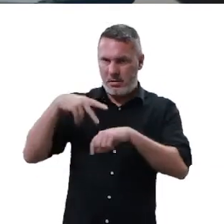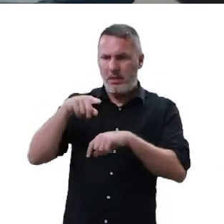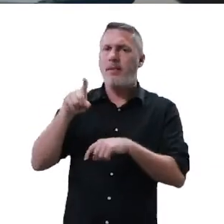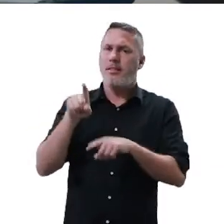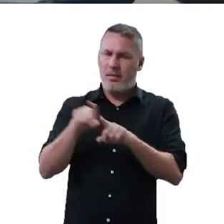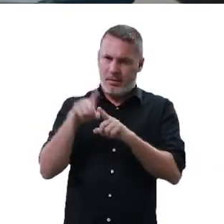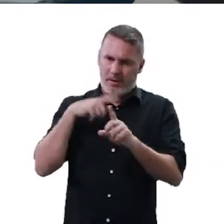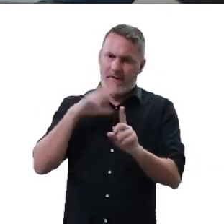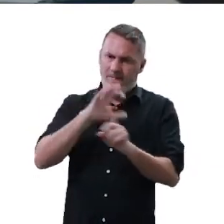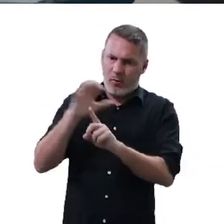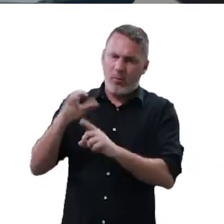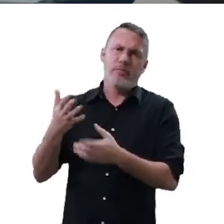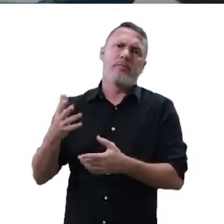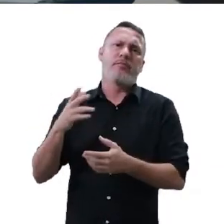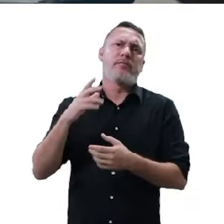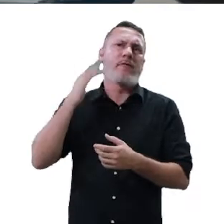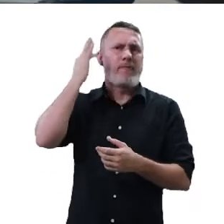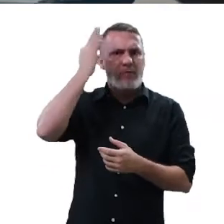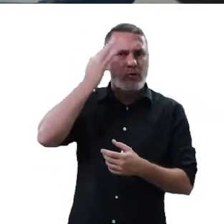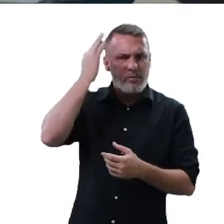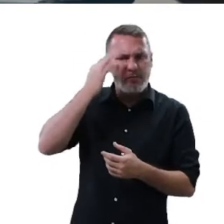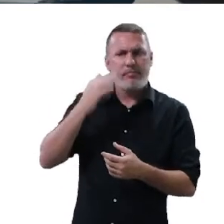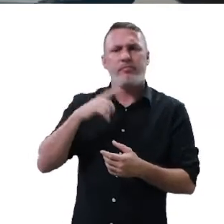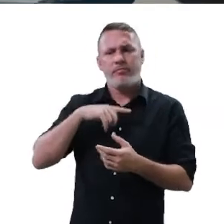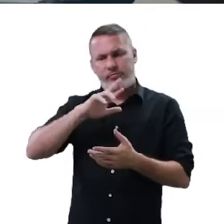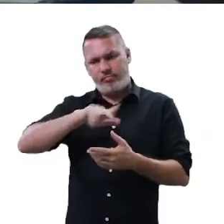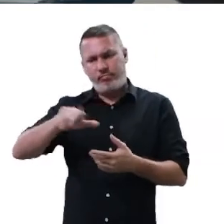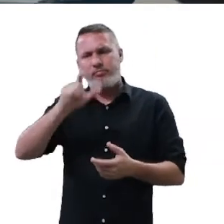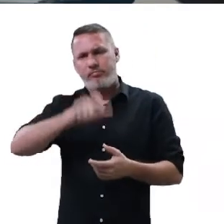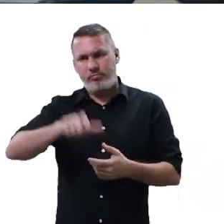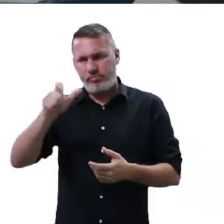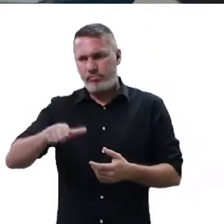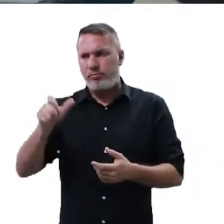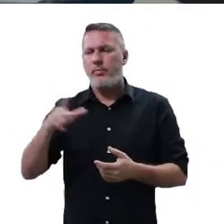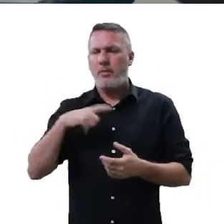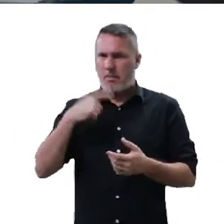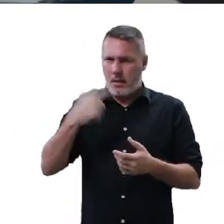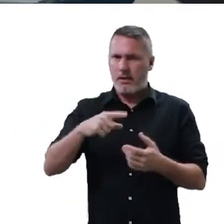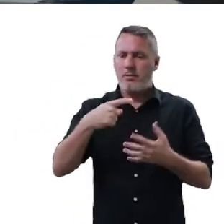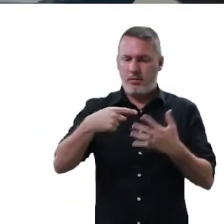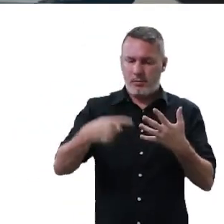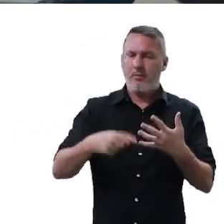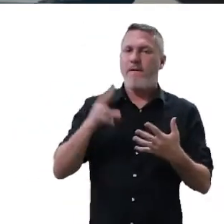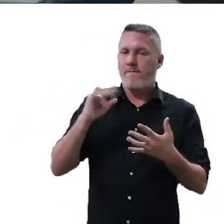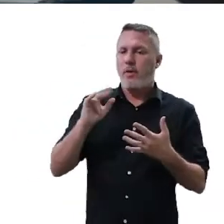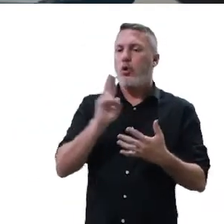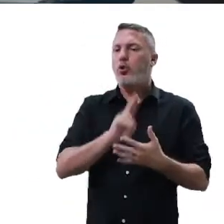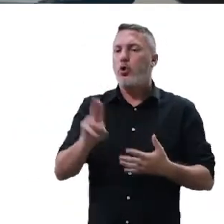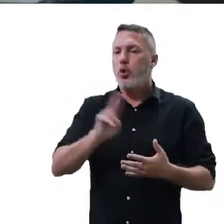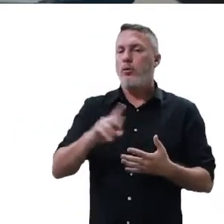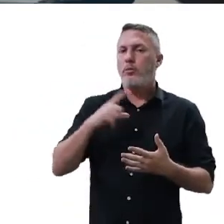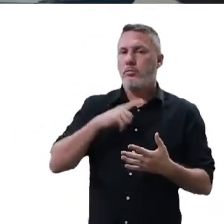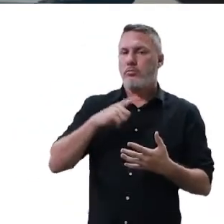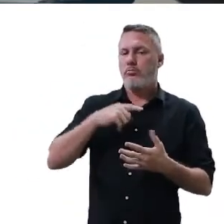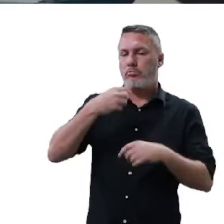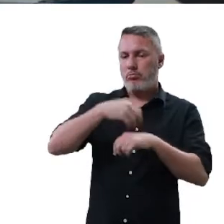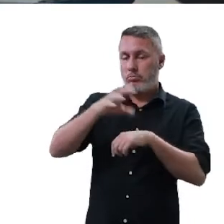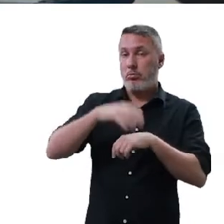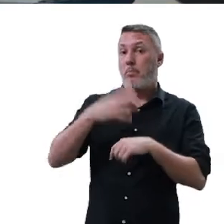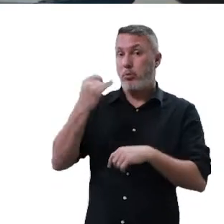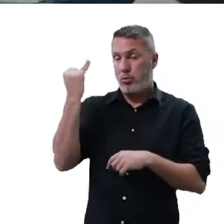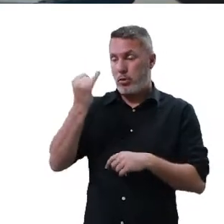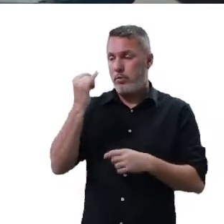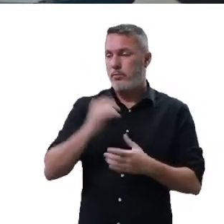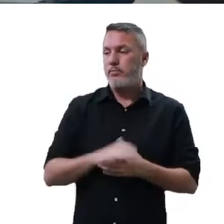e lá também tem importantes representantes, né? O Xenófanes, Parmênides de Eleia e Zenão de Eleia. Nós vamos conversar um pouquinho sobre